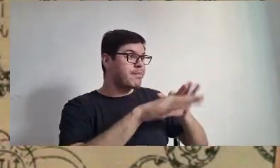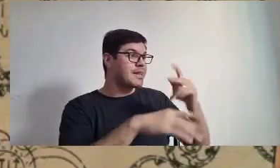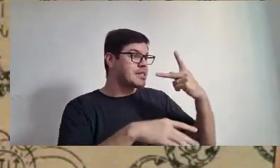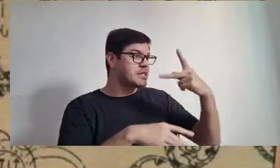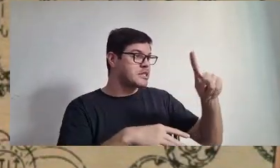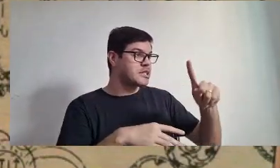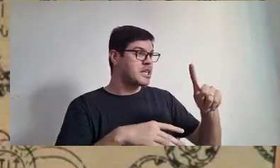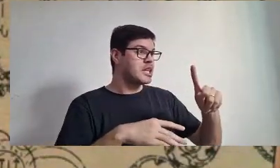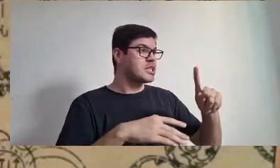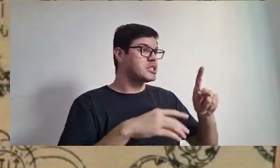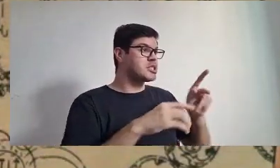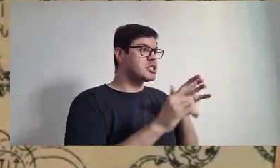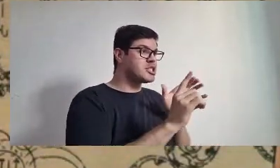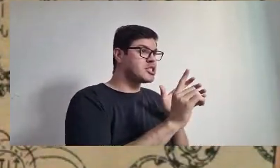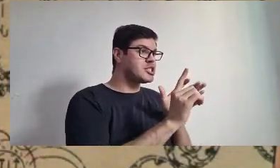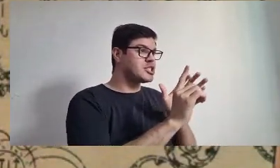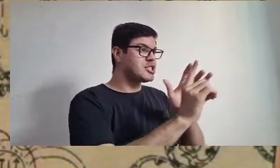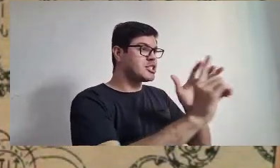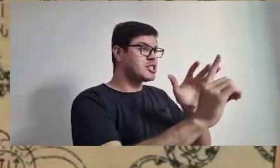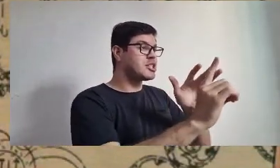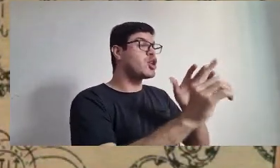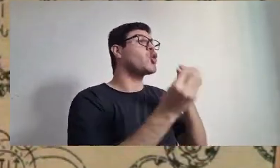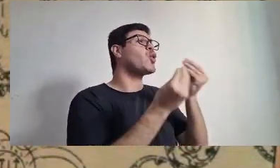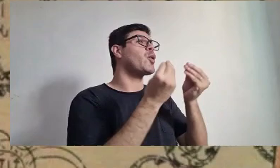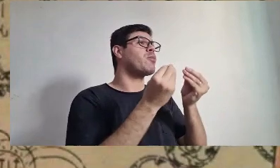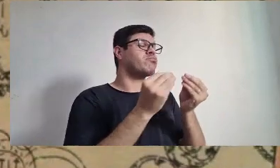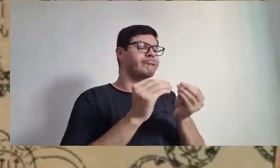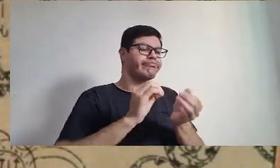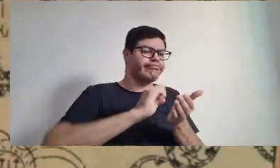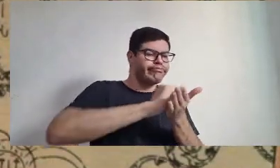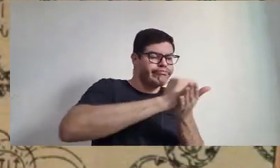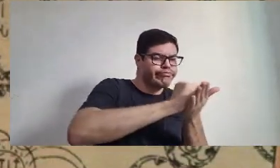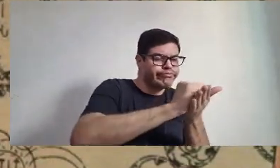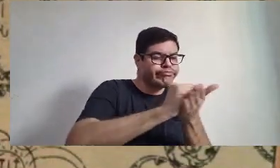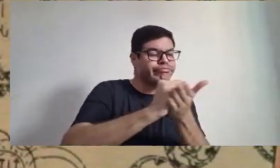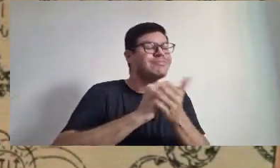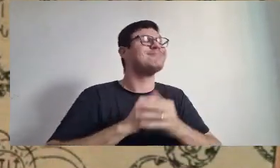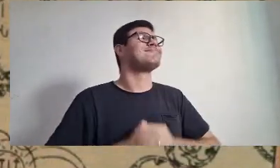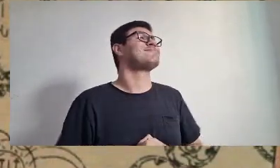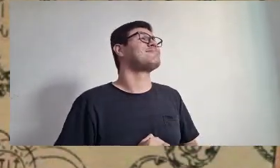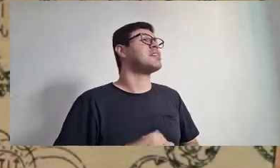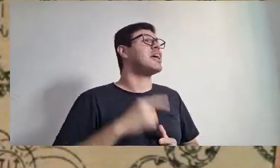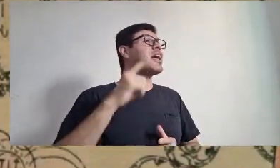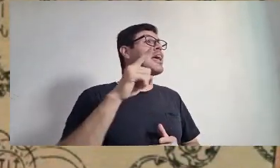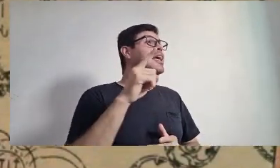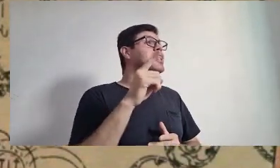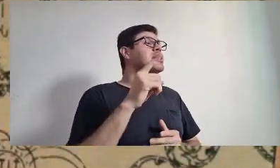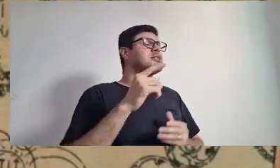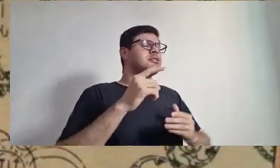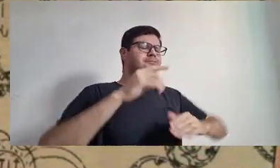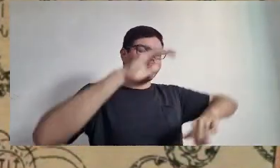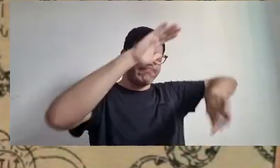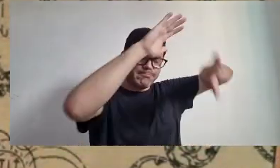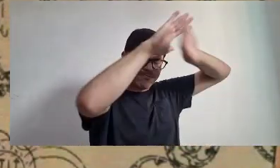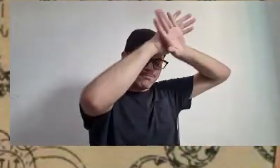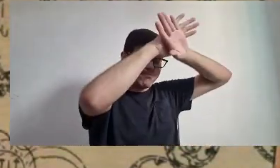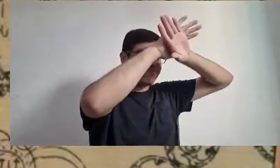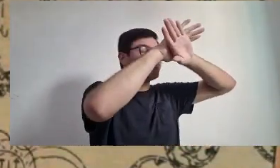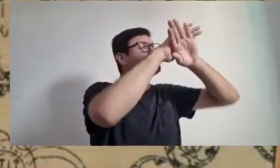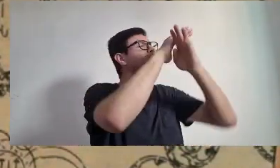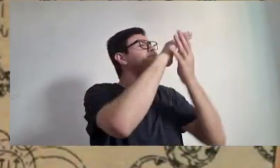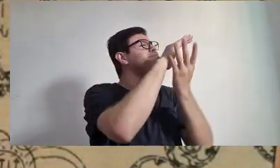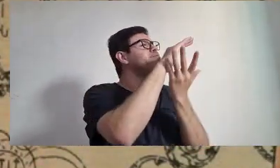ele disse, eu vim aqui para servir. E aí ele se entregou, ele morreu pela humanidade, por